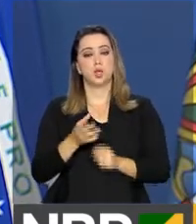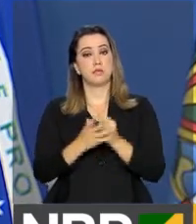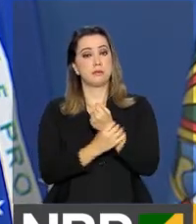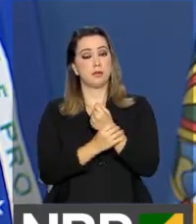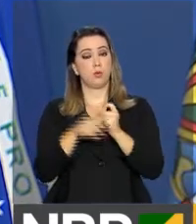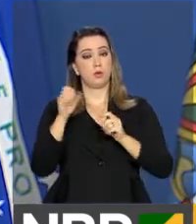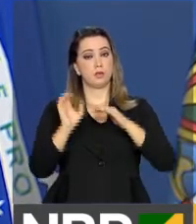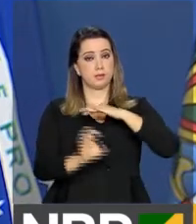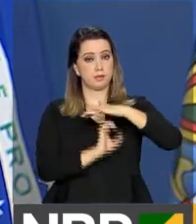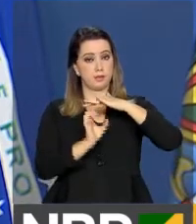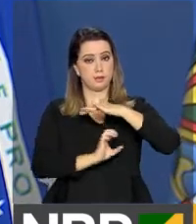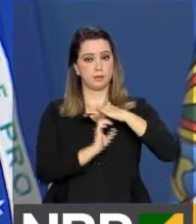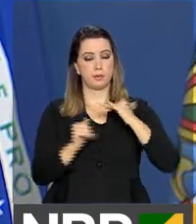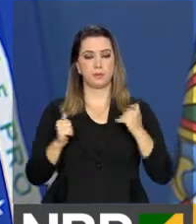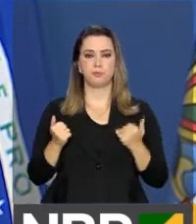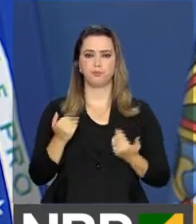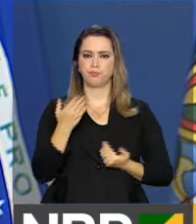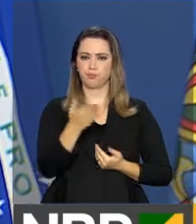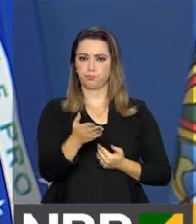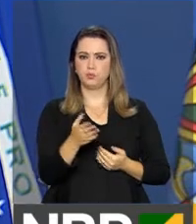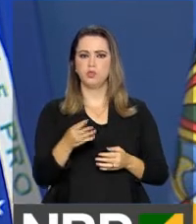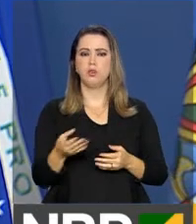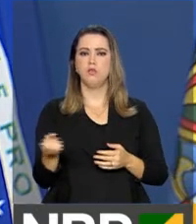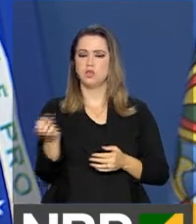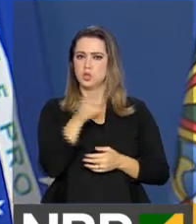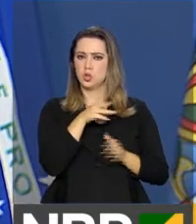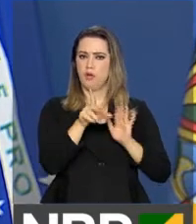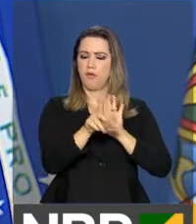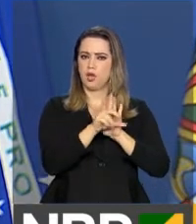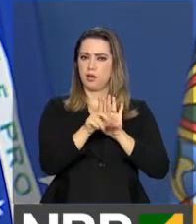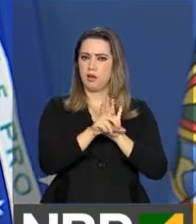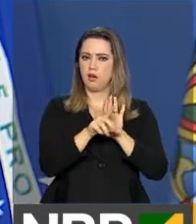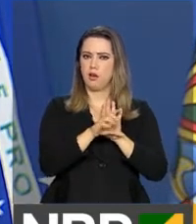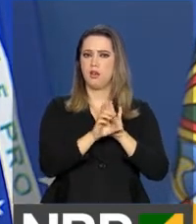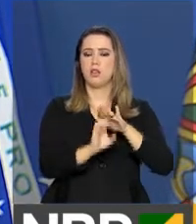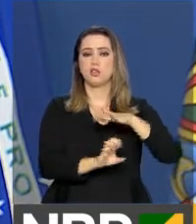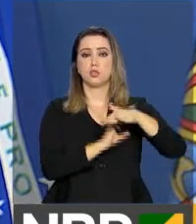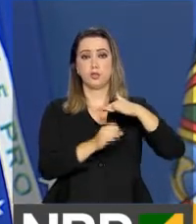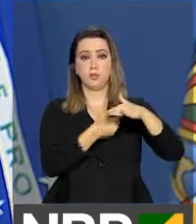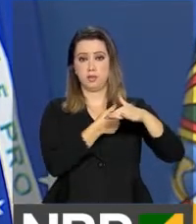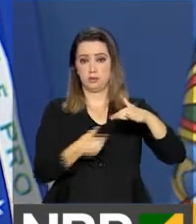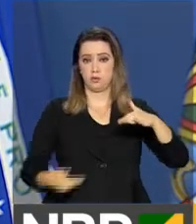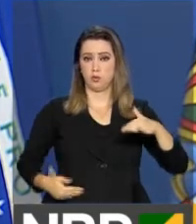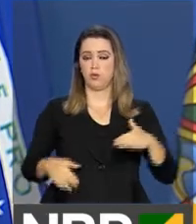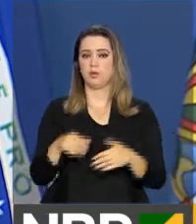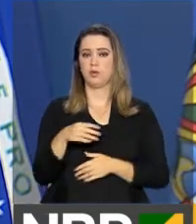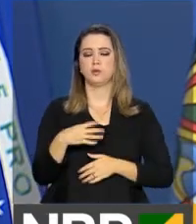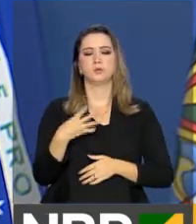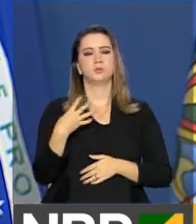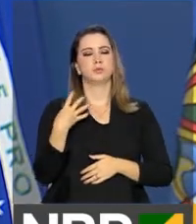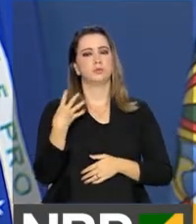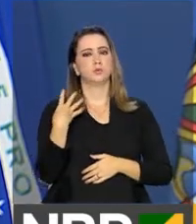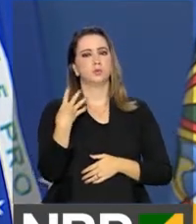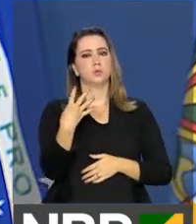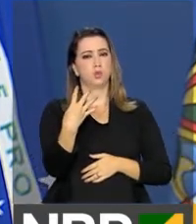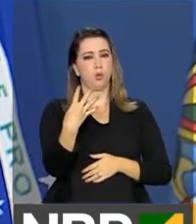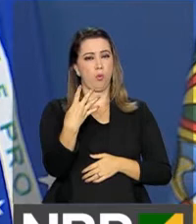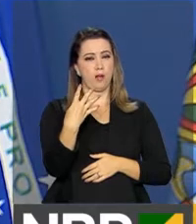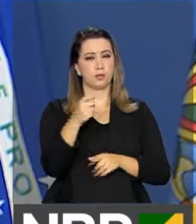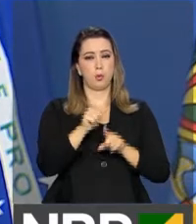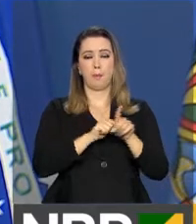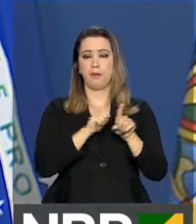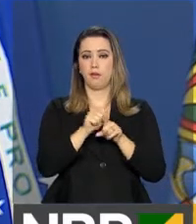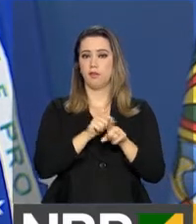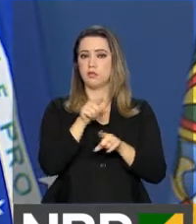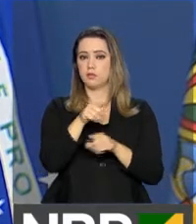você moralizou as estatais você conseguiu nestes quatro últimos meses